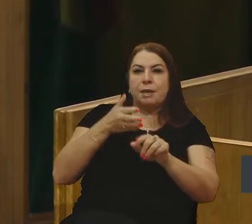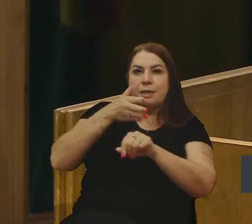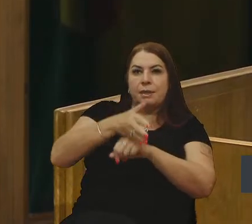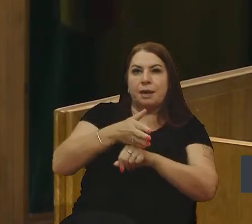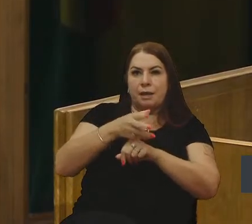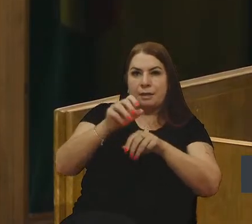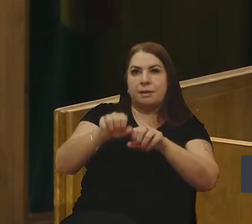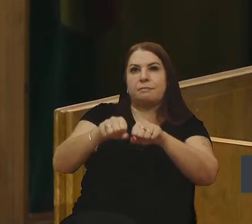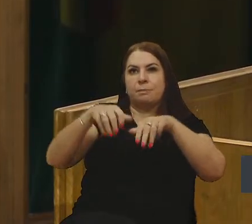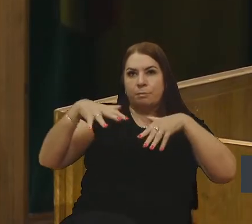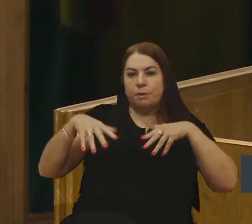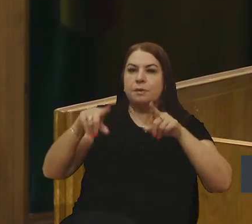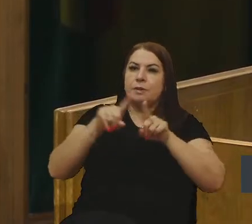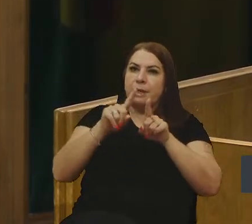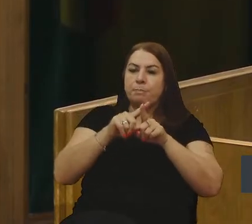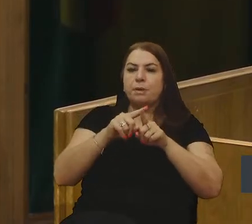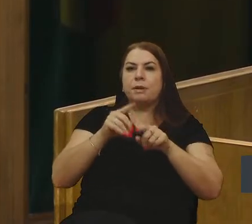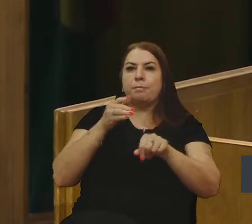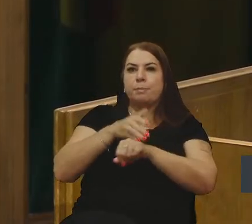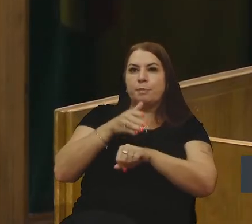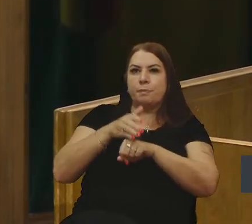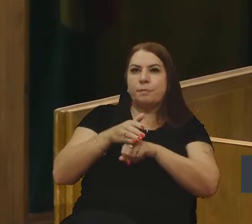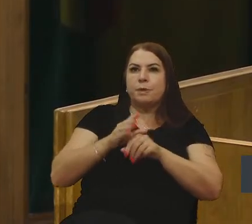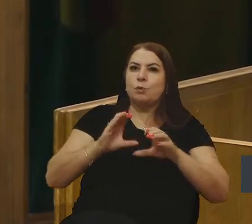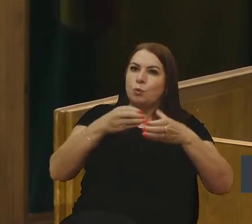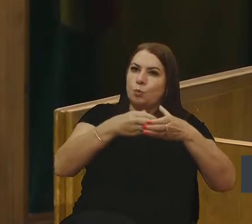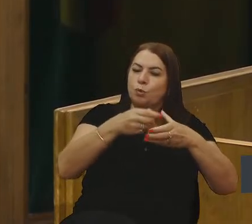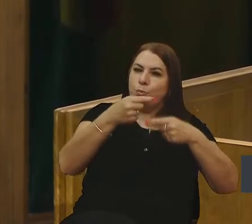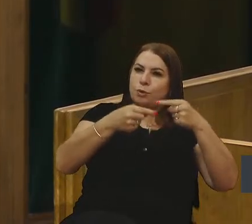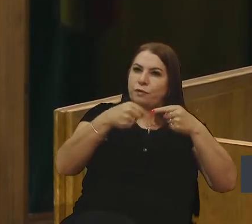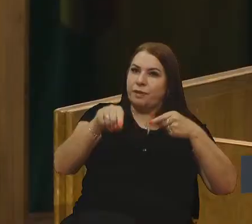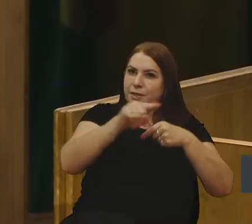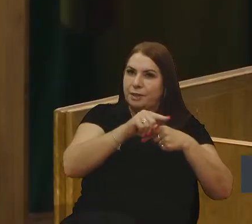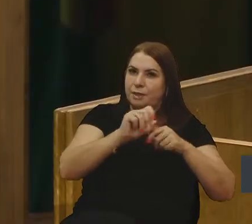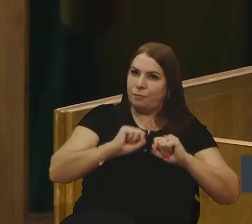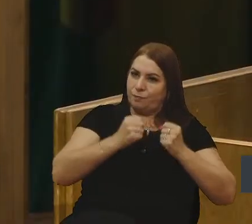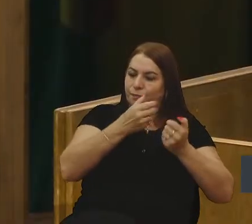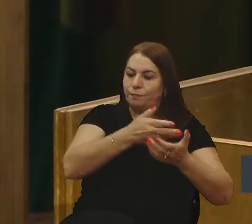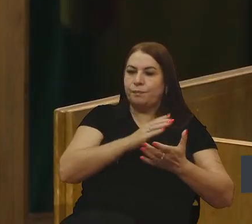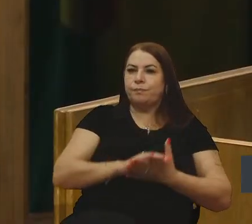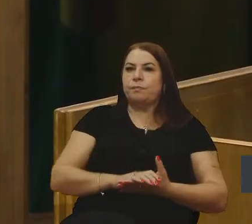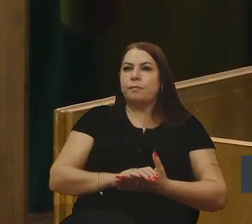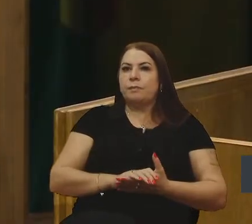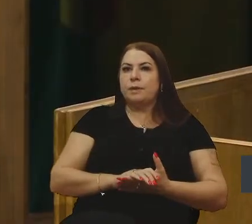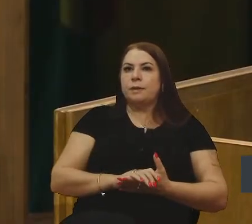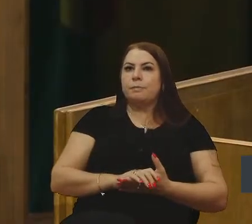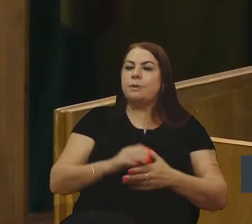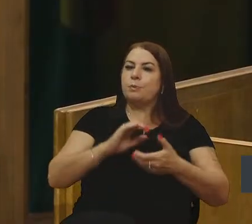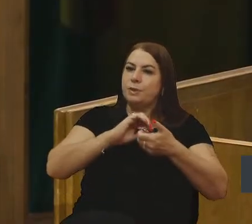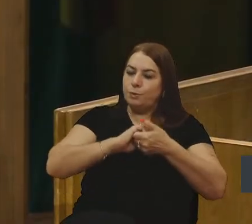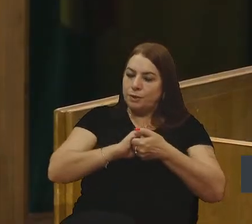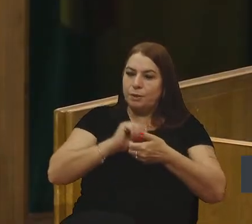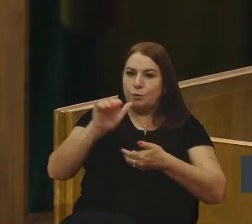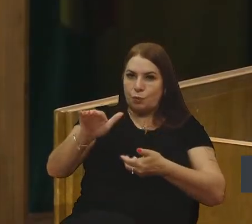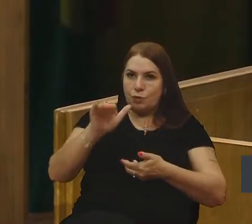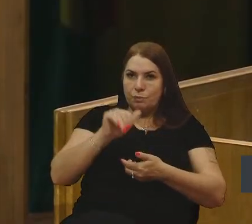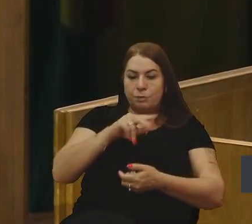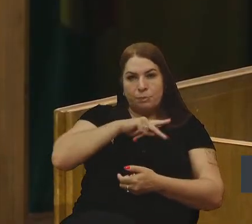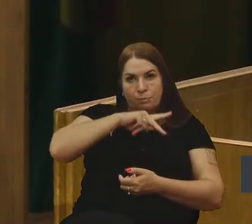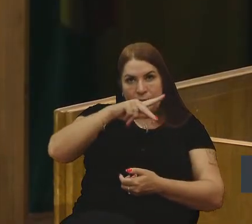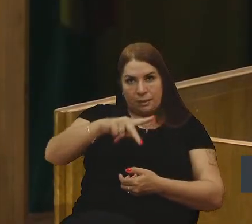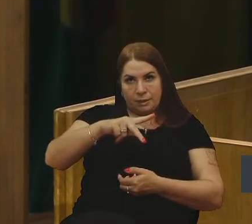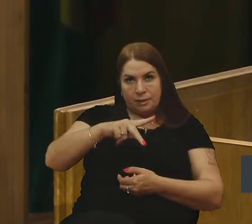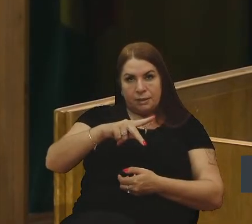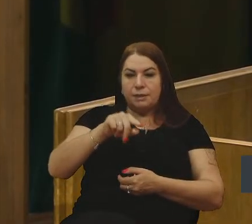plenário ou com os integrantes da Frente Parlamentar. Para sua saudação, então, chamamos o presidente